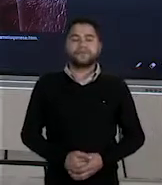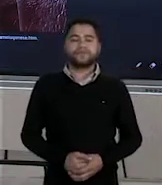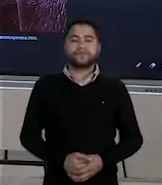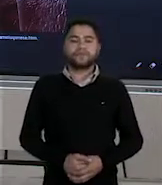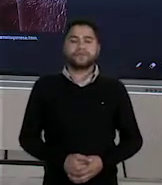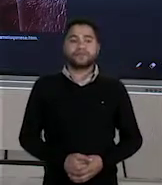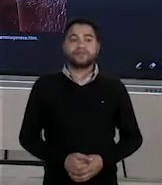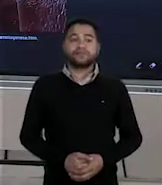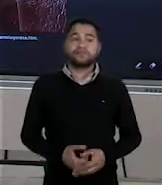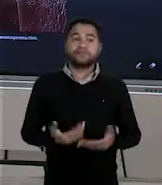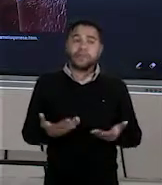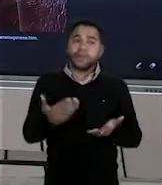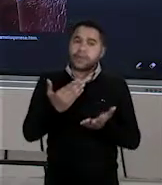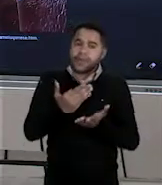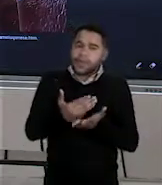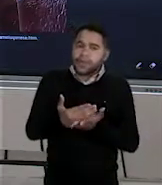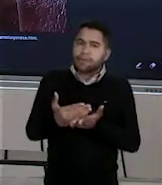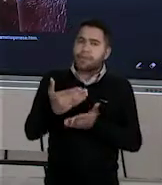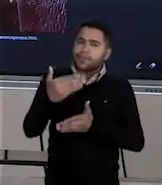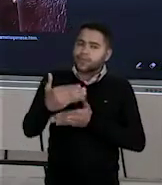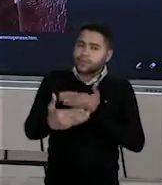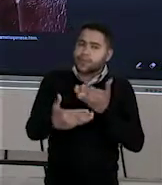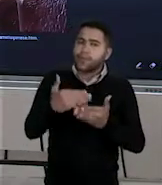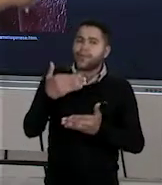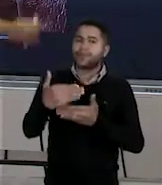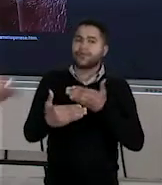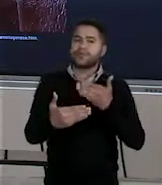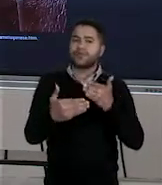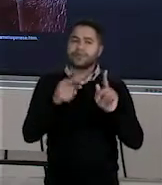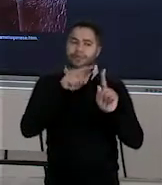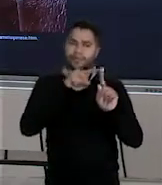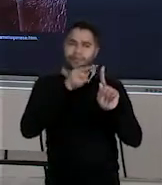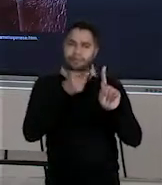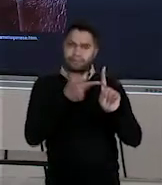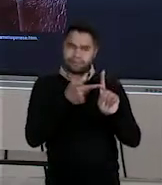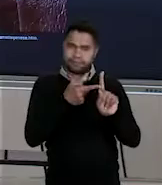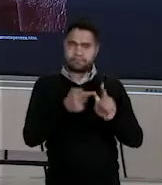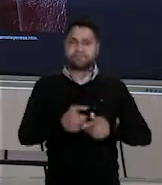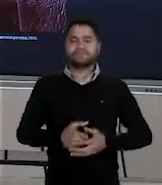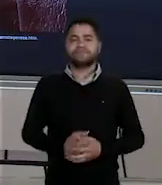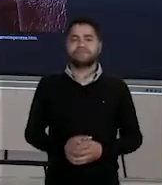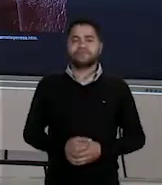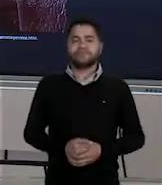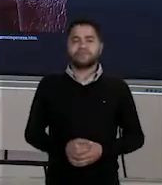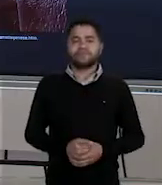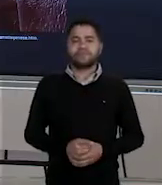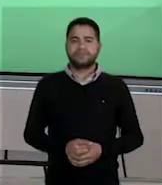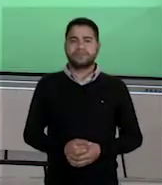Então, é assim que começa esse processo aí da reprodução.